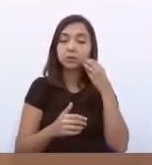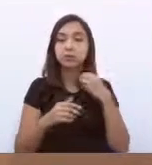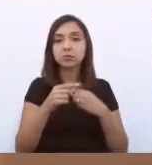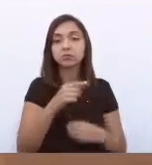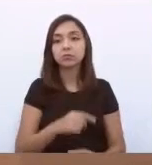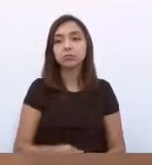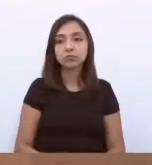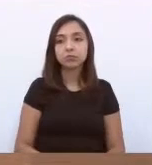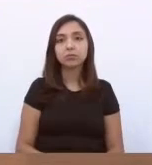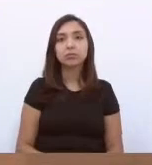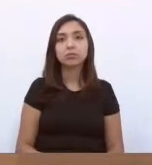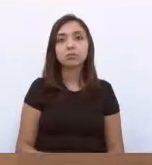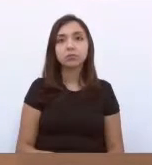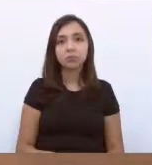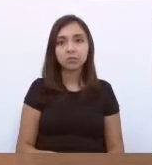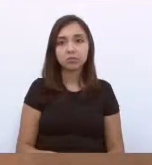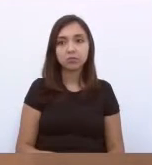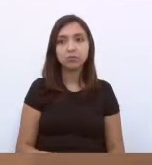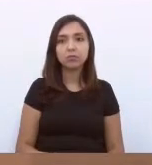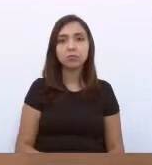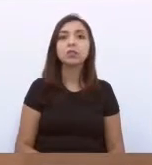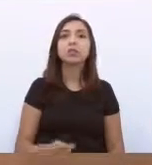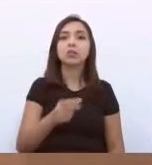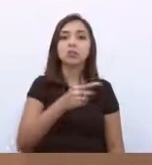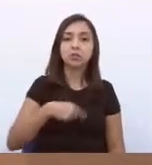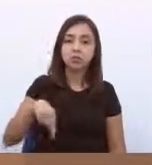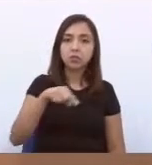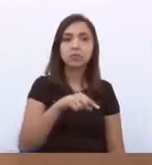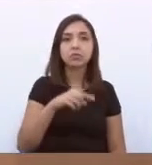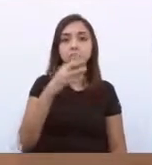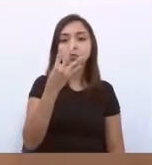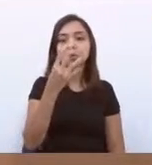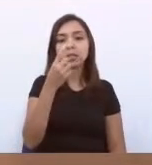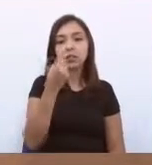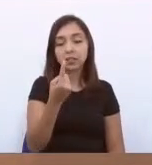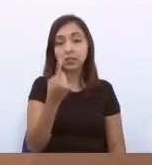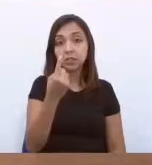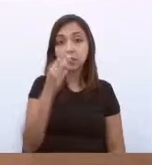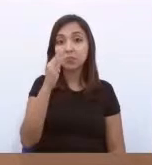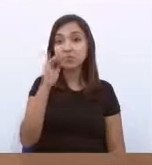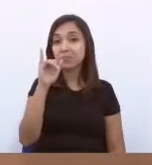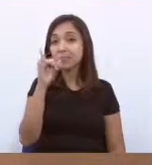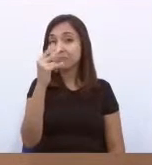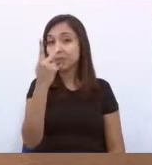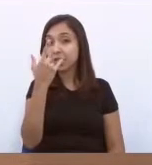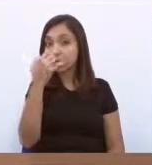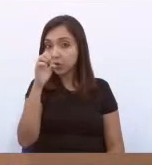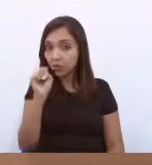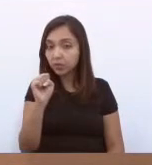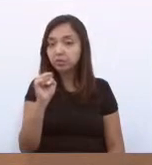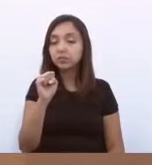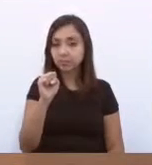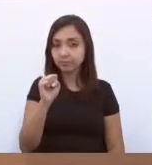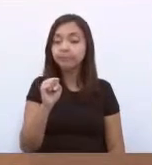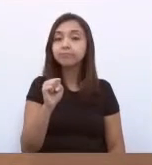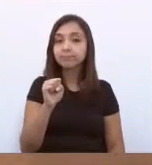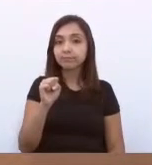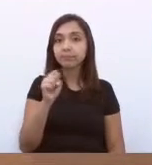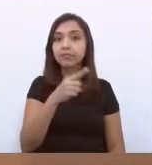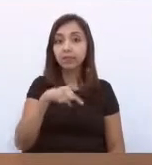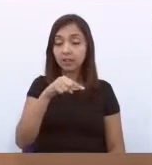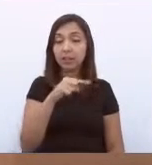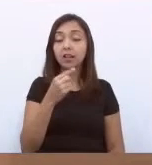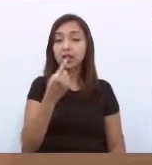somam um montante superior a 41 bilhões de reais. É uma